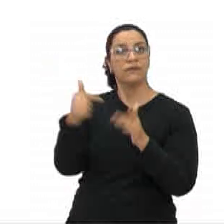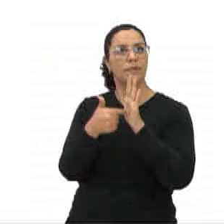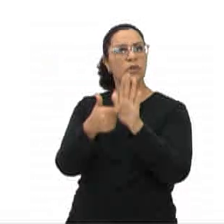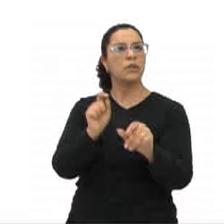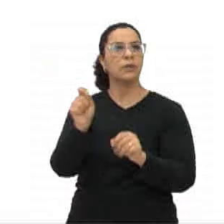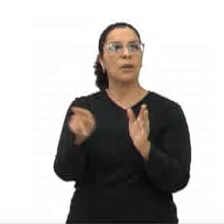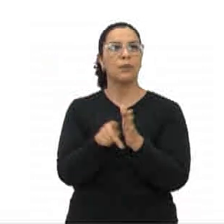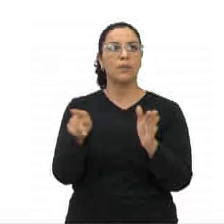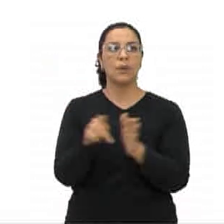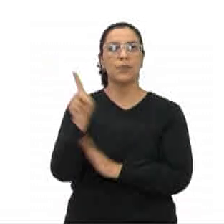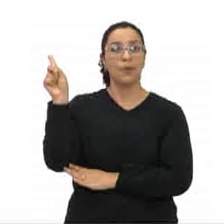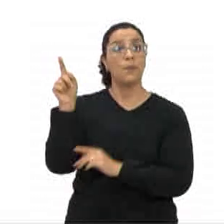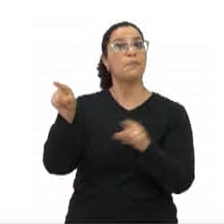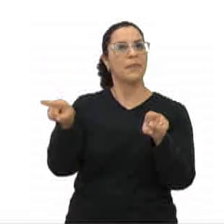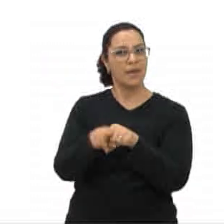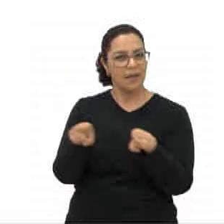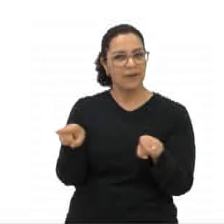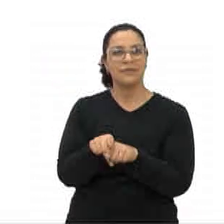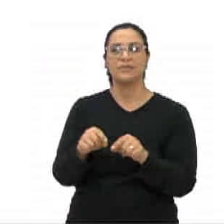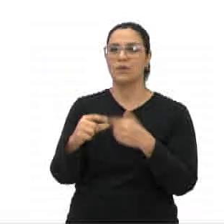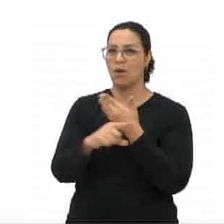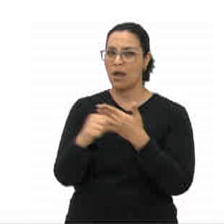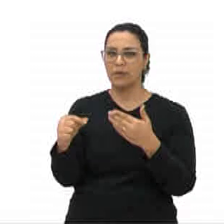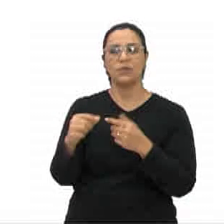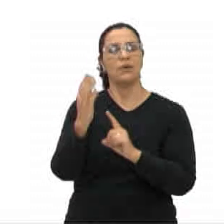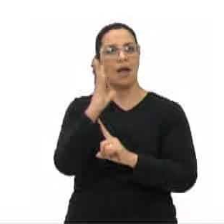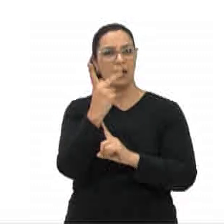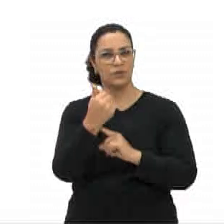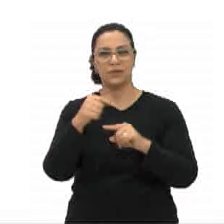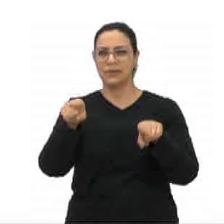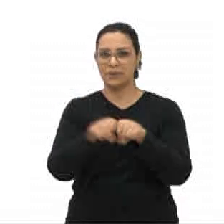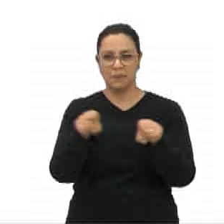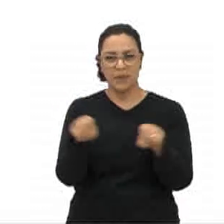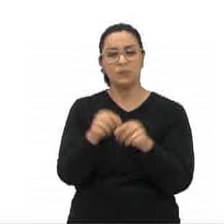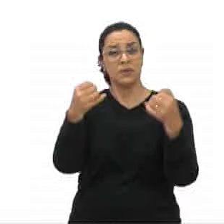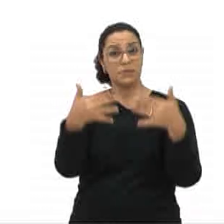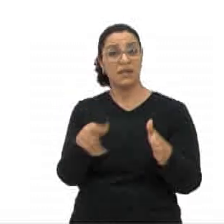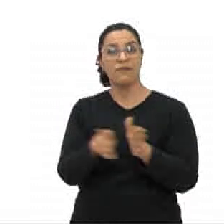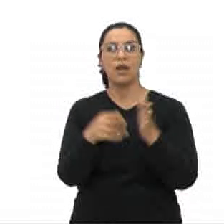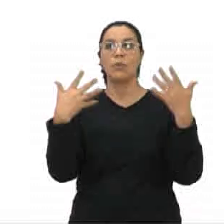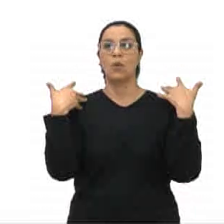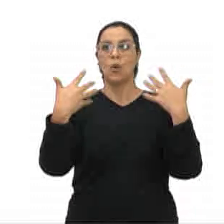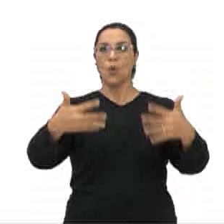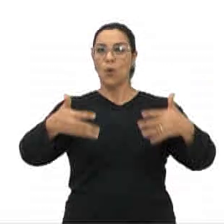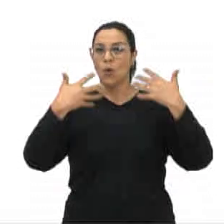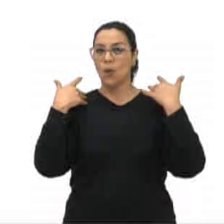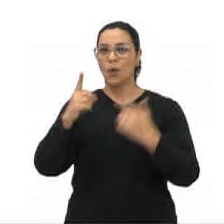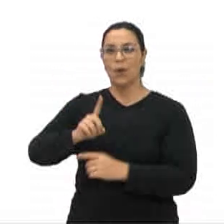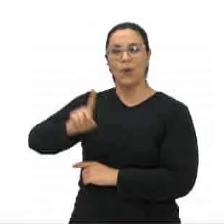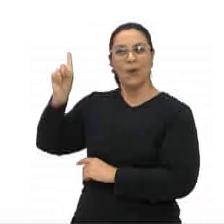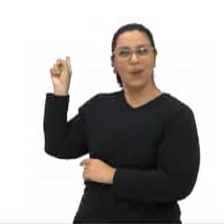a questão, o mesmo artista, né, o Giuseppe, ele vai trabalhar a questão do verão. Olha, gente, já pela